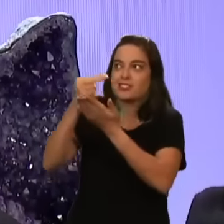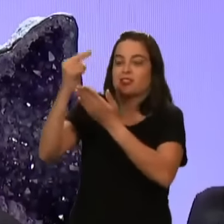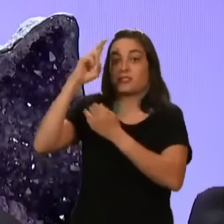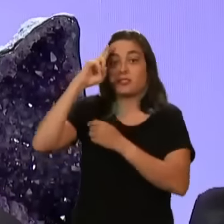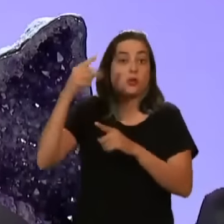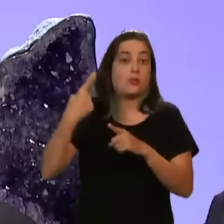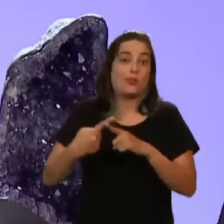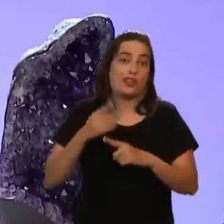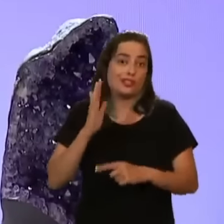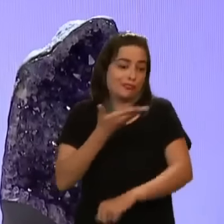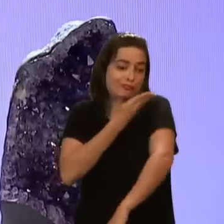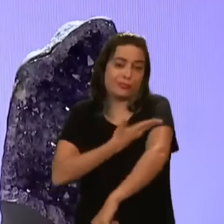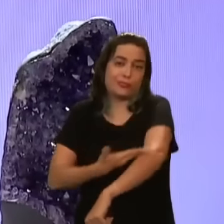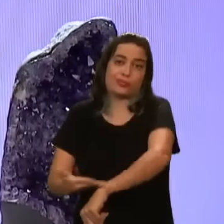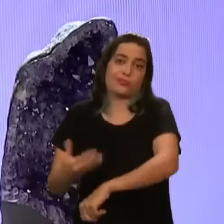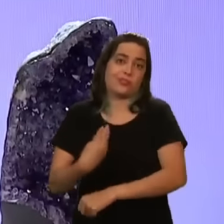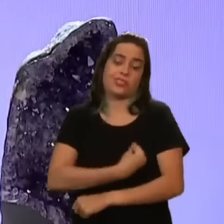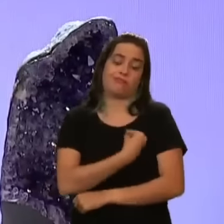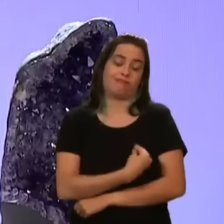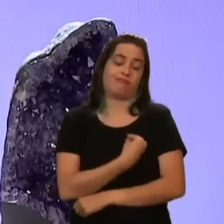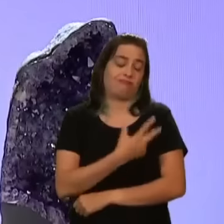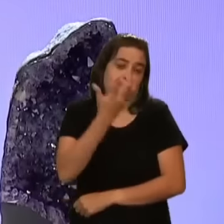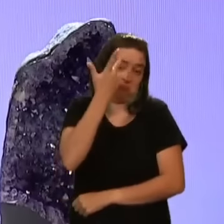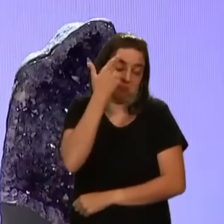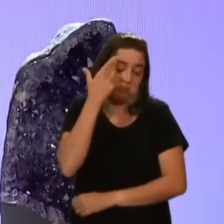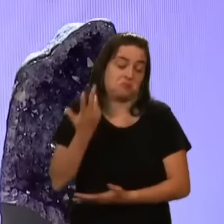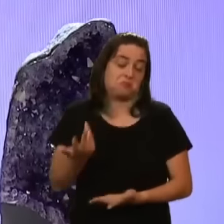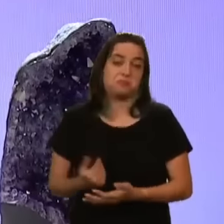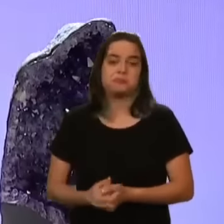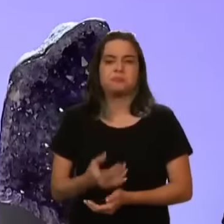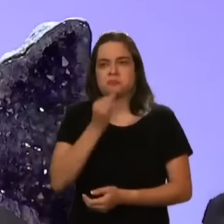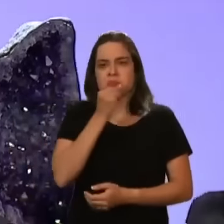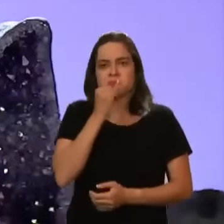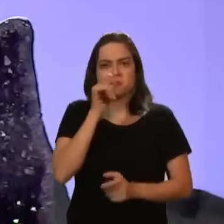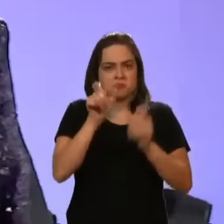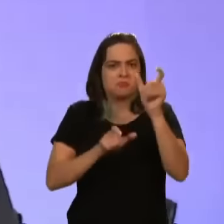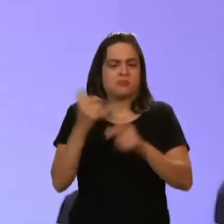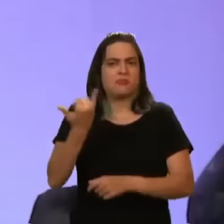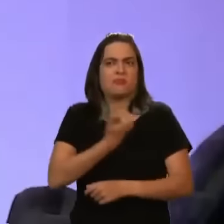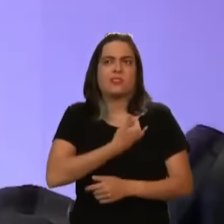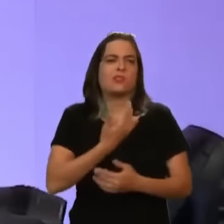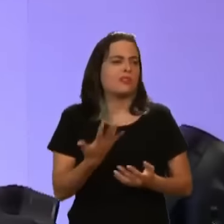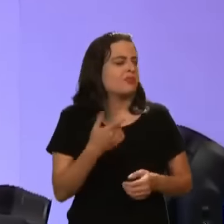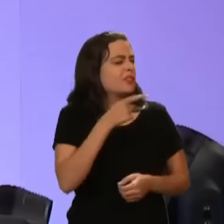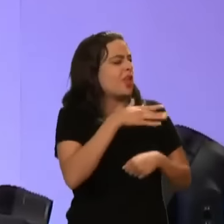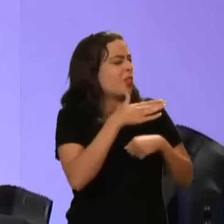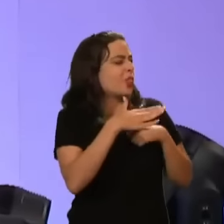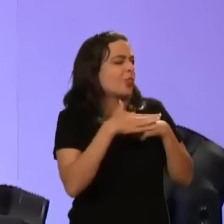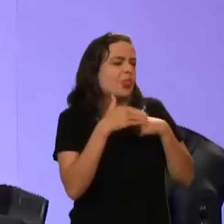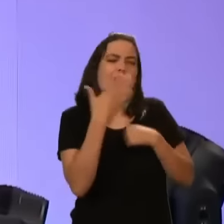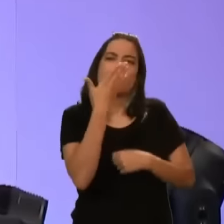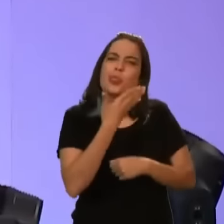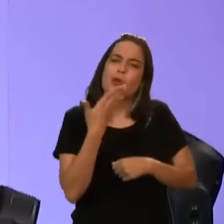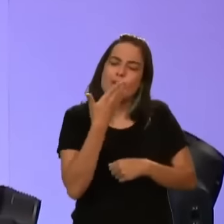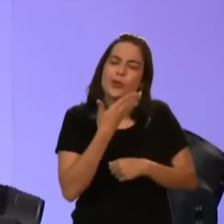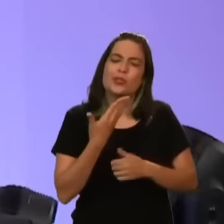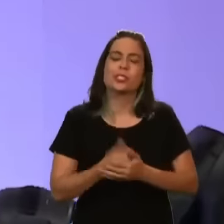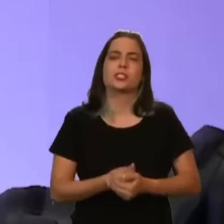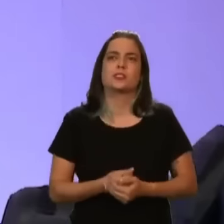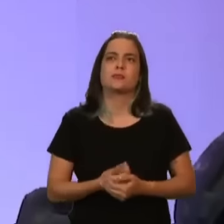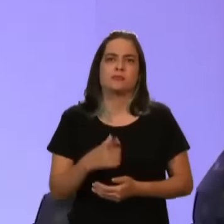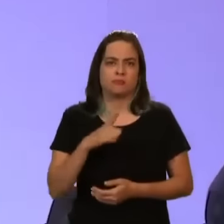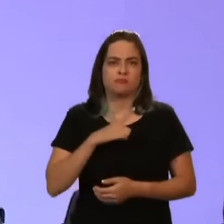aquilo é um estilo de vida. Então, às vezes as pessoas me falam, meu Deus, Ana, você é tão doce. Teve um dia que um